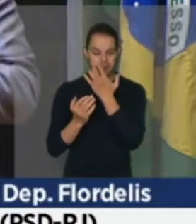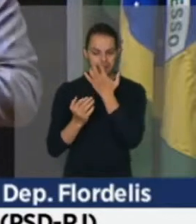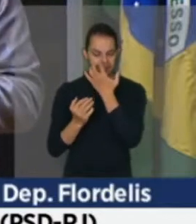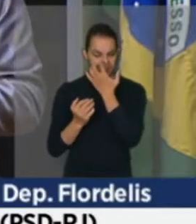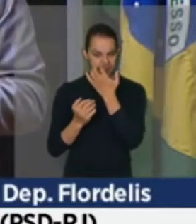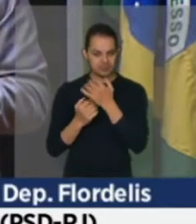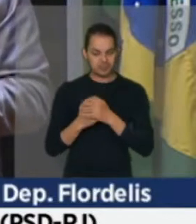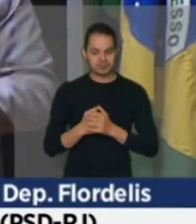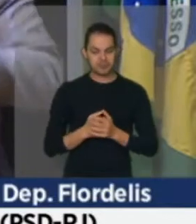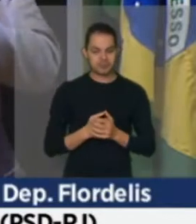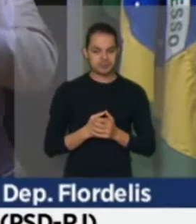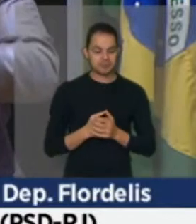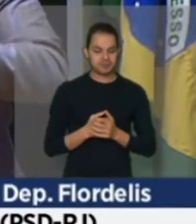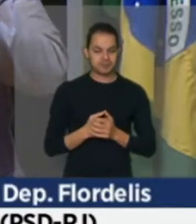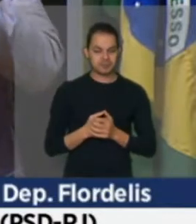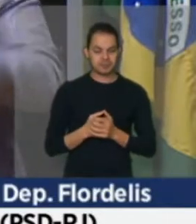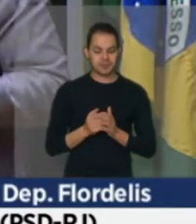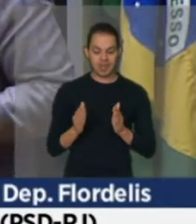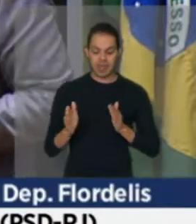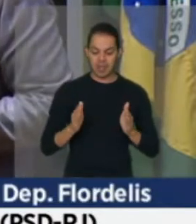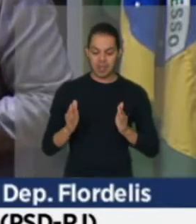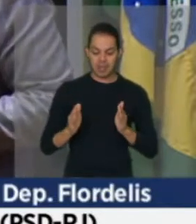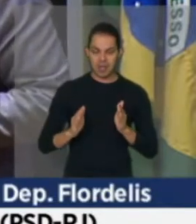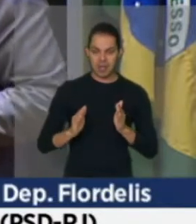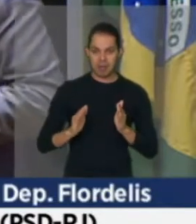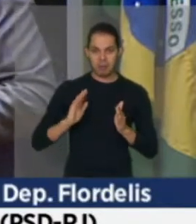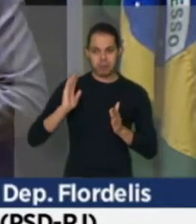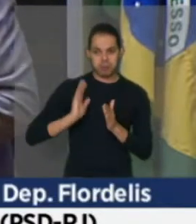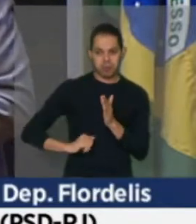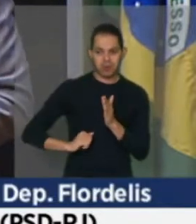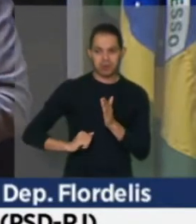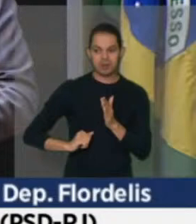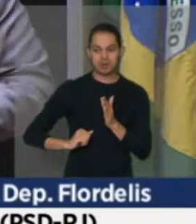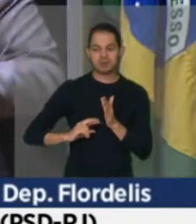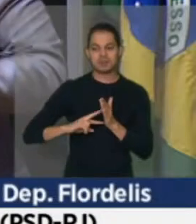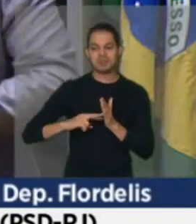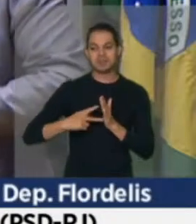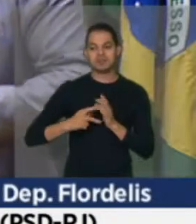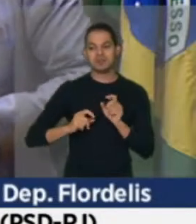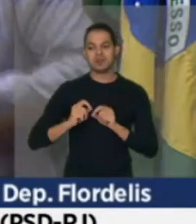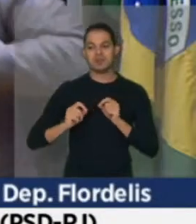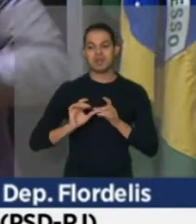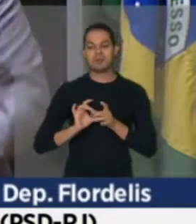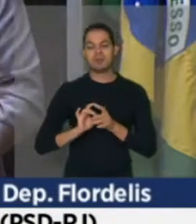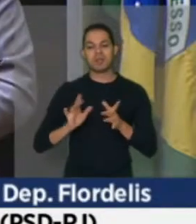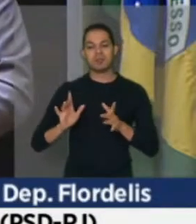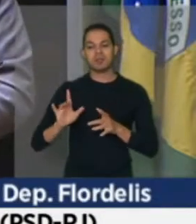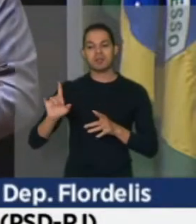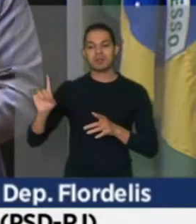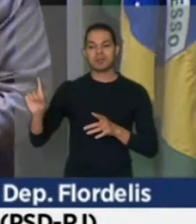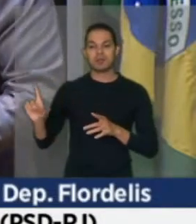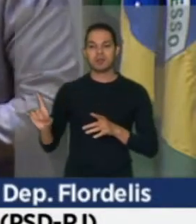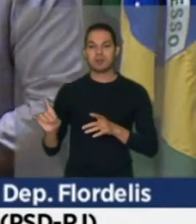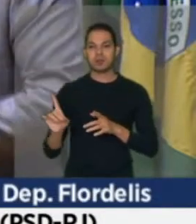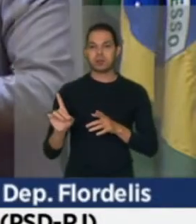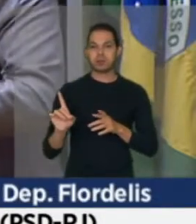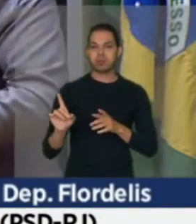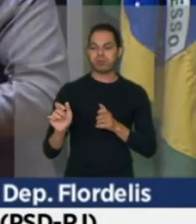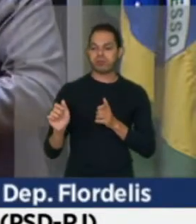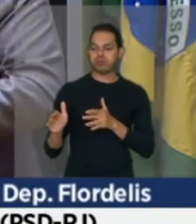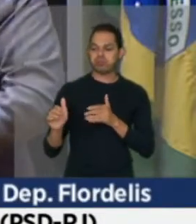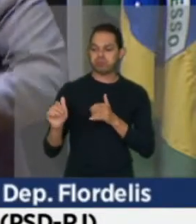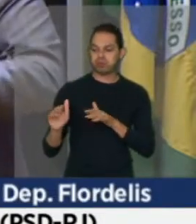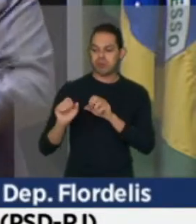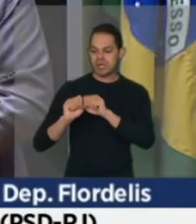seja retirado, retirar o mandato dela é somente permitir que ela seja jogada para um sistema